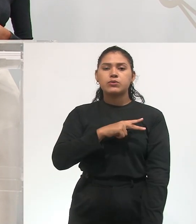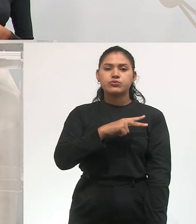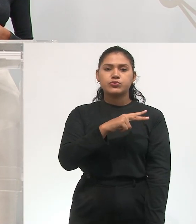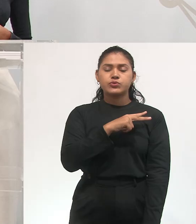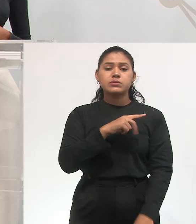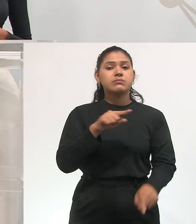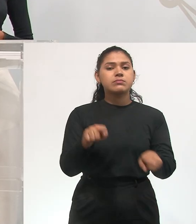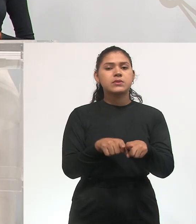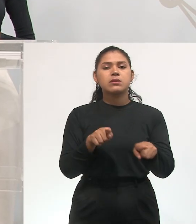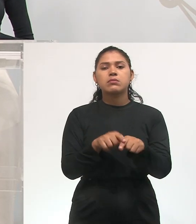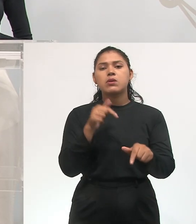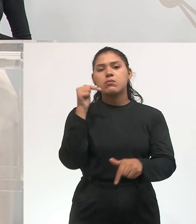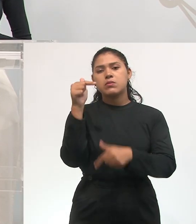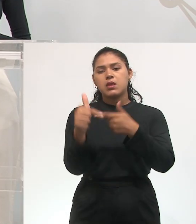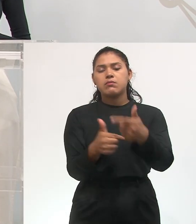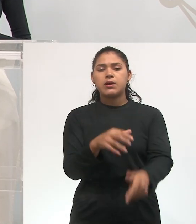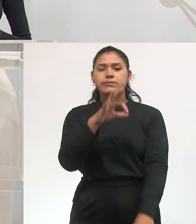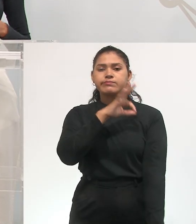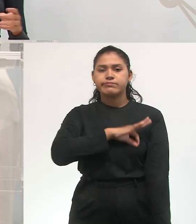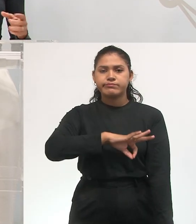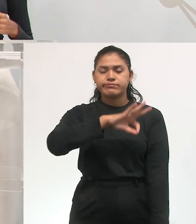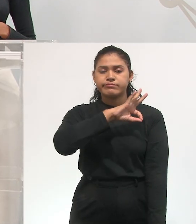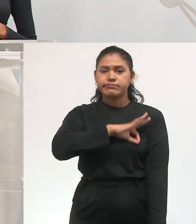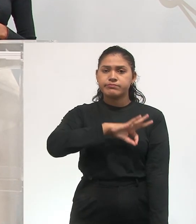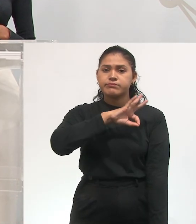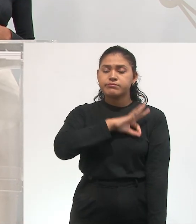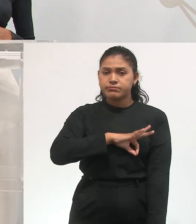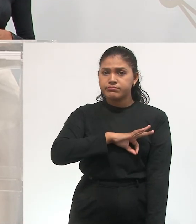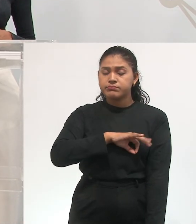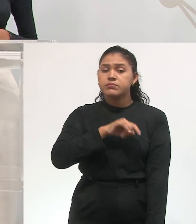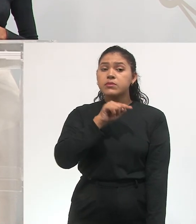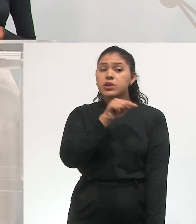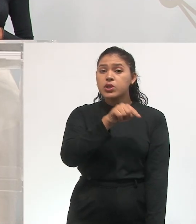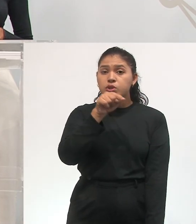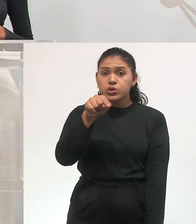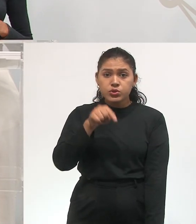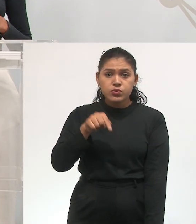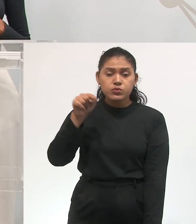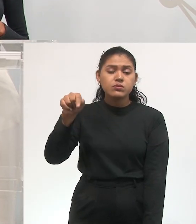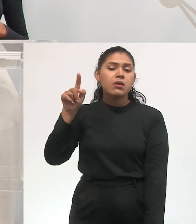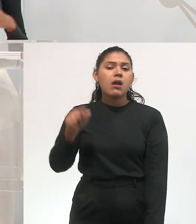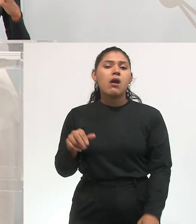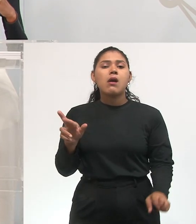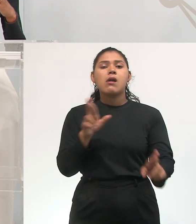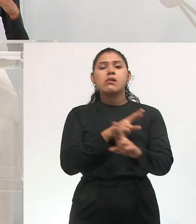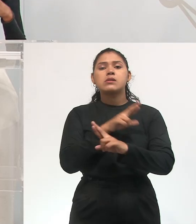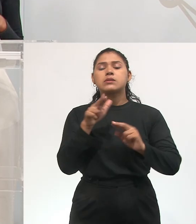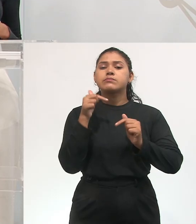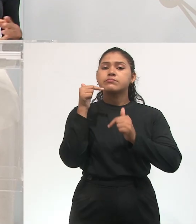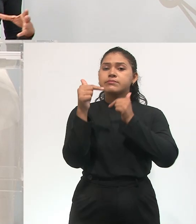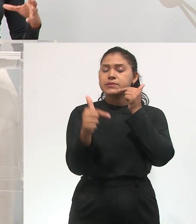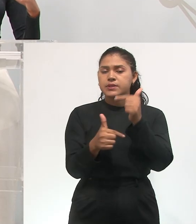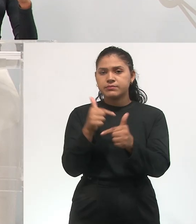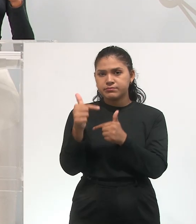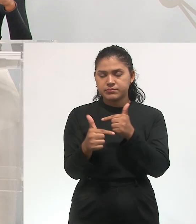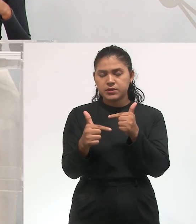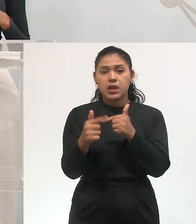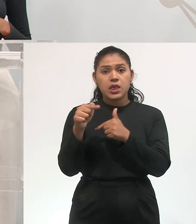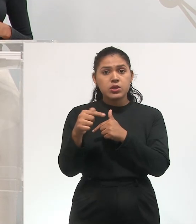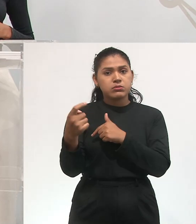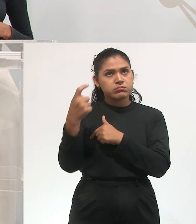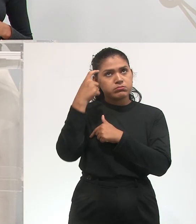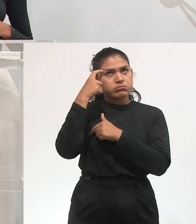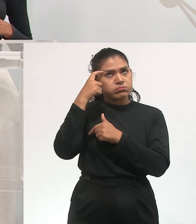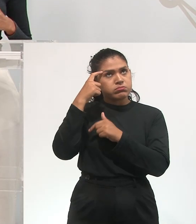pelo trabalho assalariado, tá? Então, são essas relações de produção que irão moldar a nossa forma